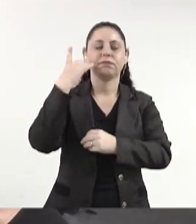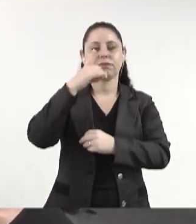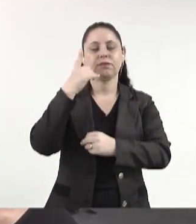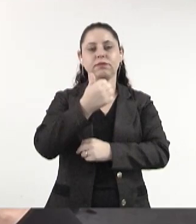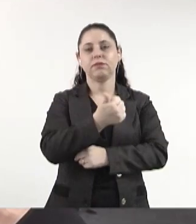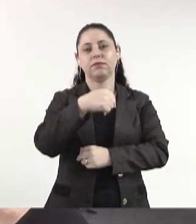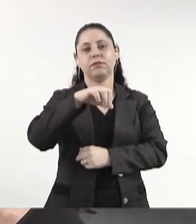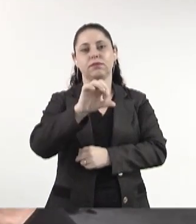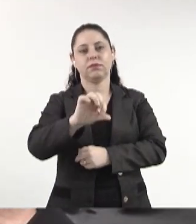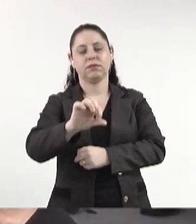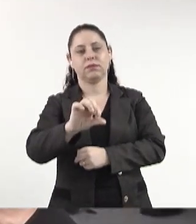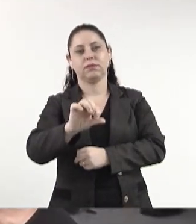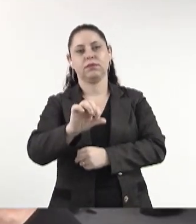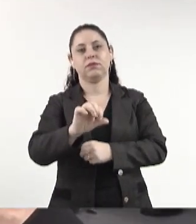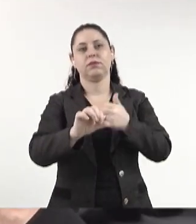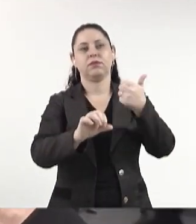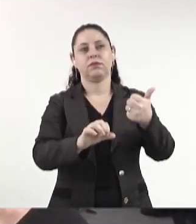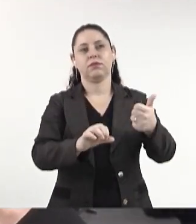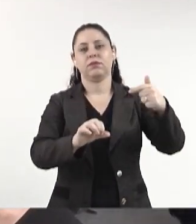Das 176,